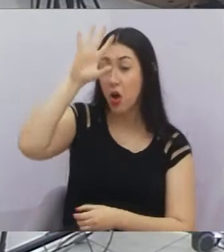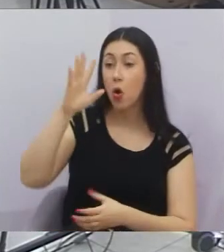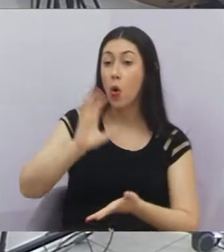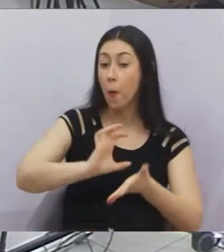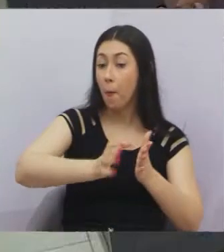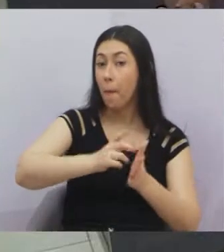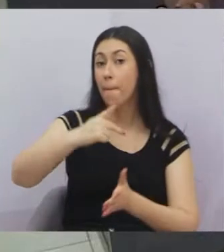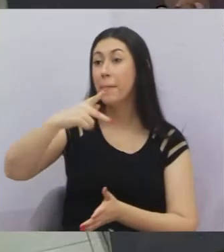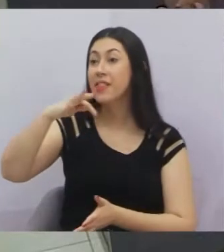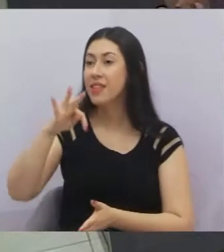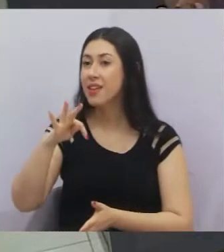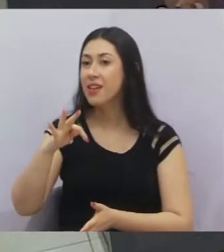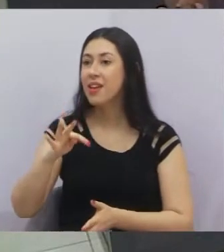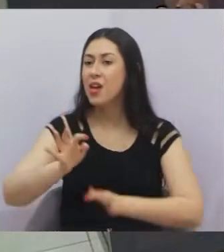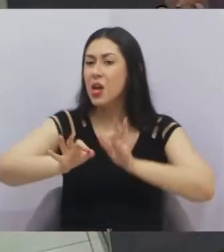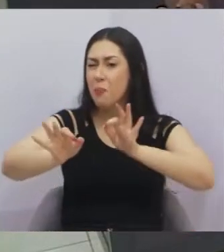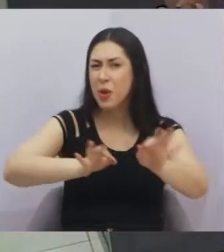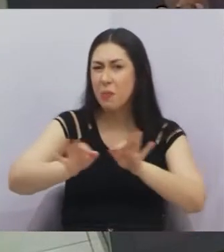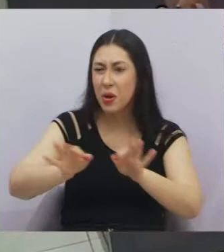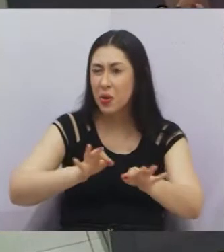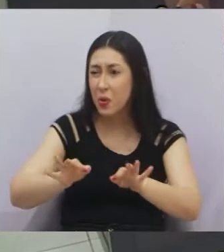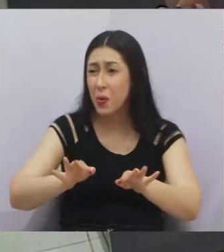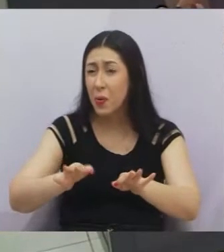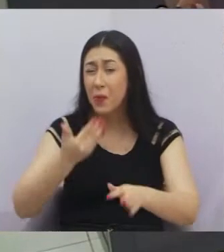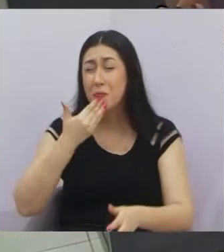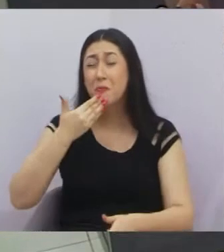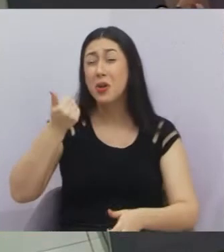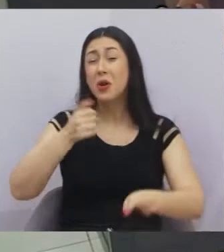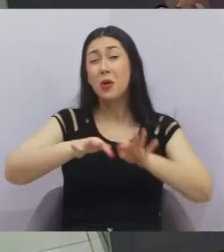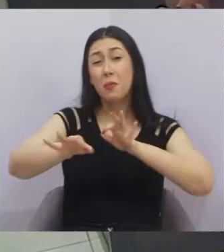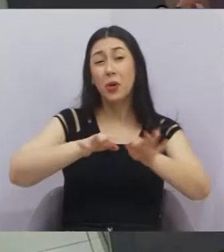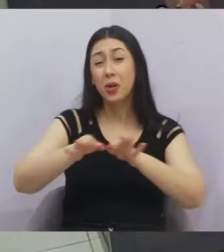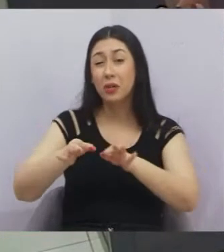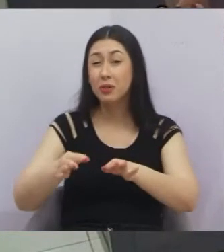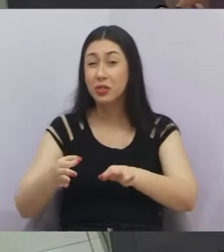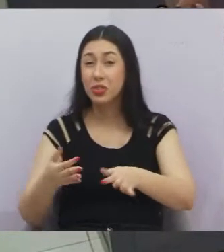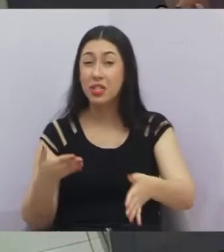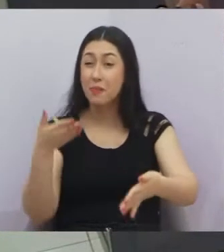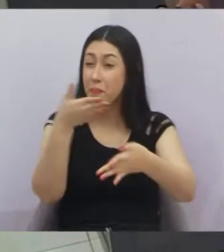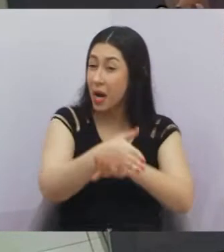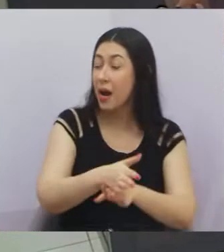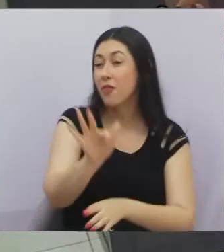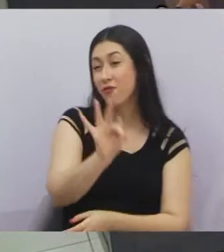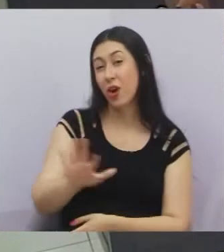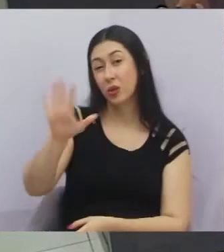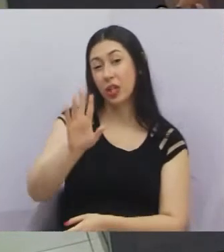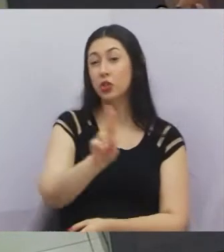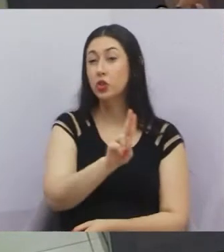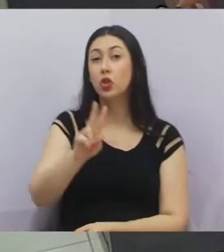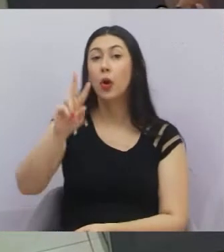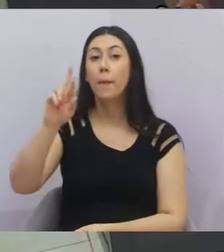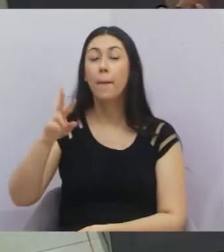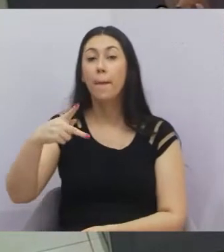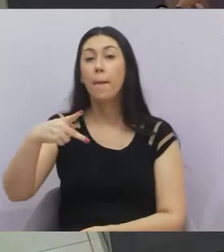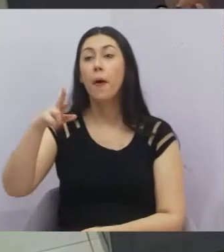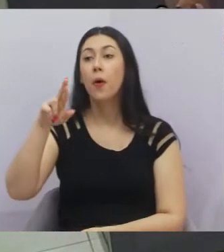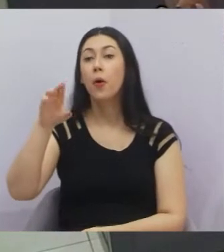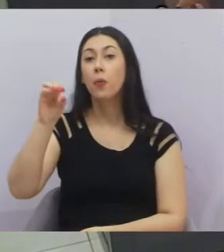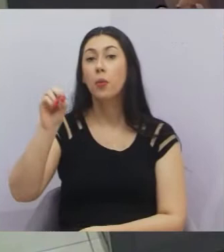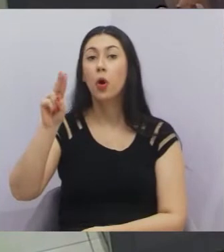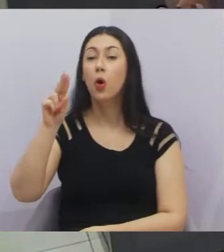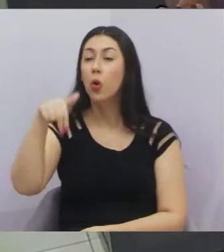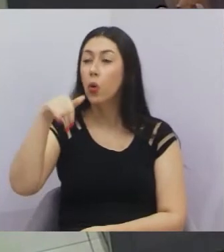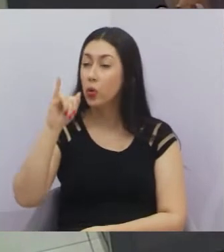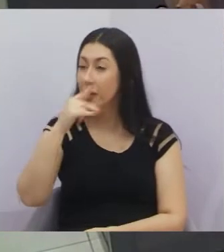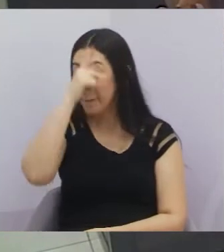Lula criou o maior programa de inserção das pessoas na universidade, que se chama ProUni. As pessoas que não tinham condição